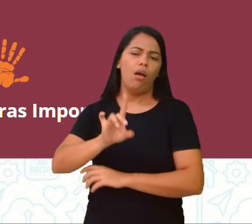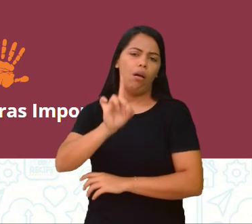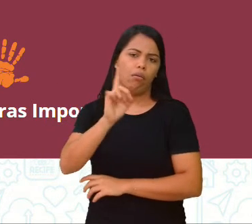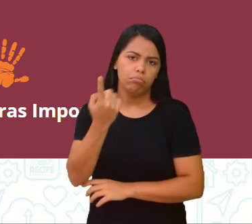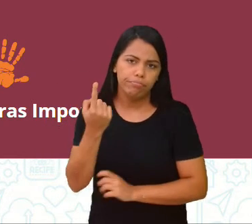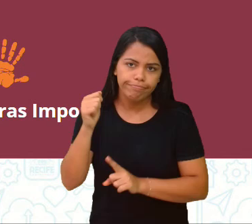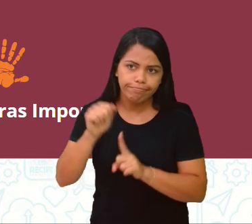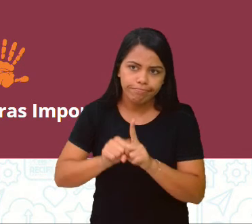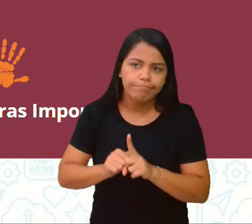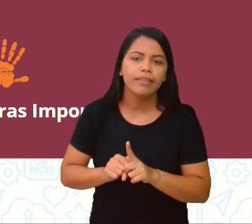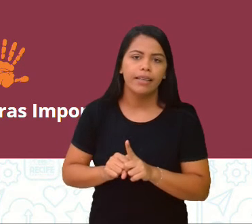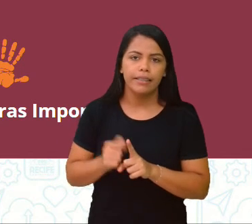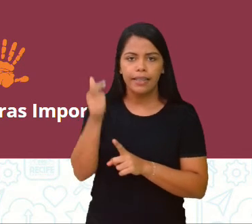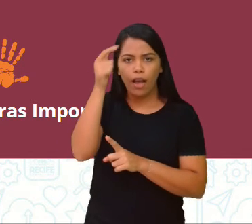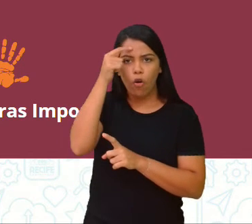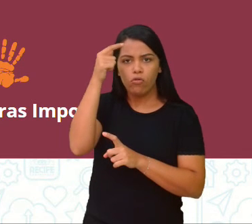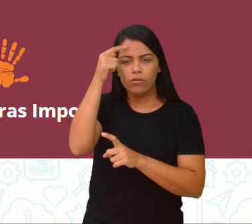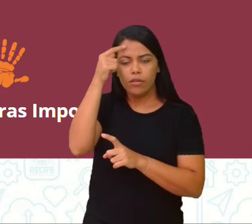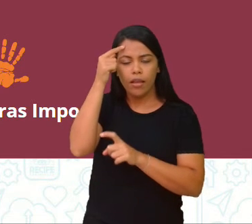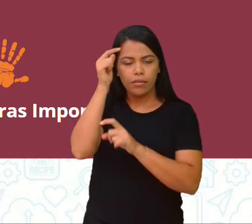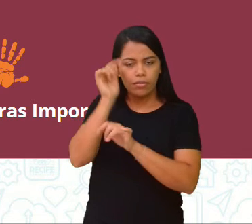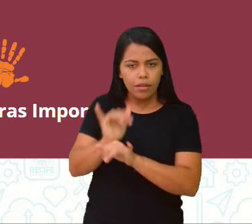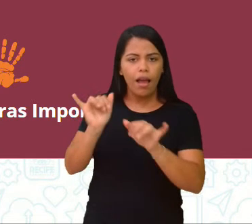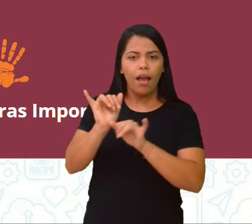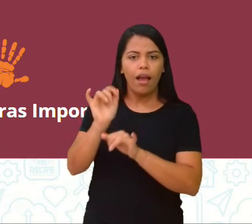a consciência negra.